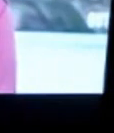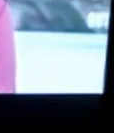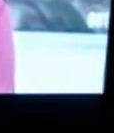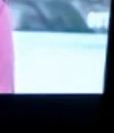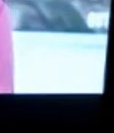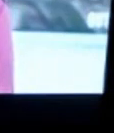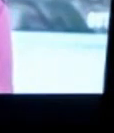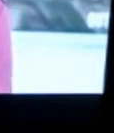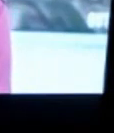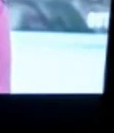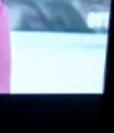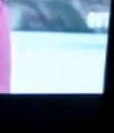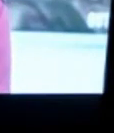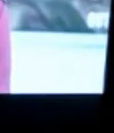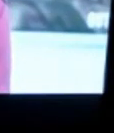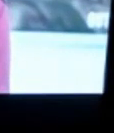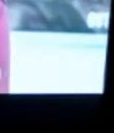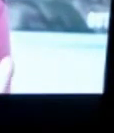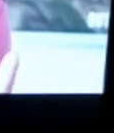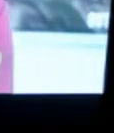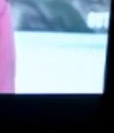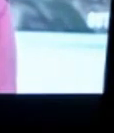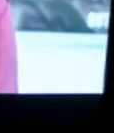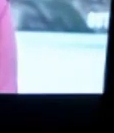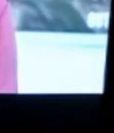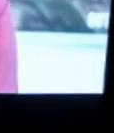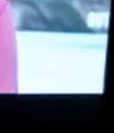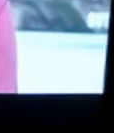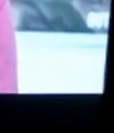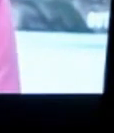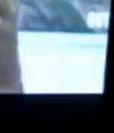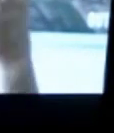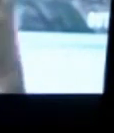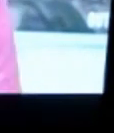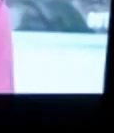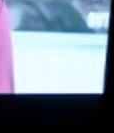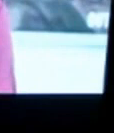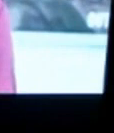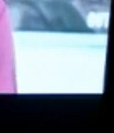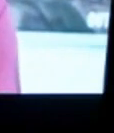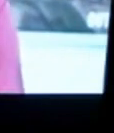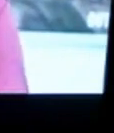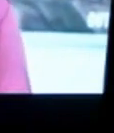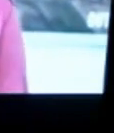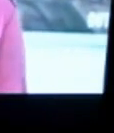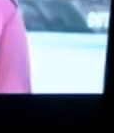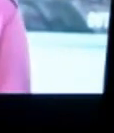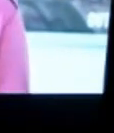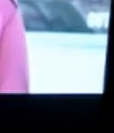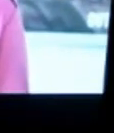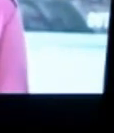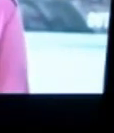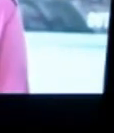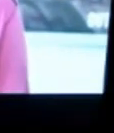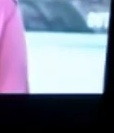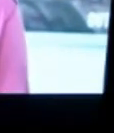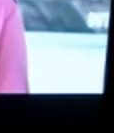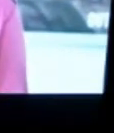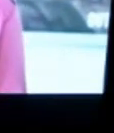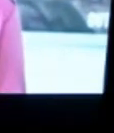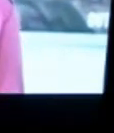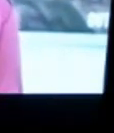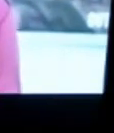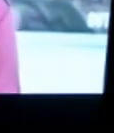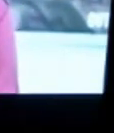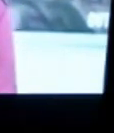favorecimento para a nossa agricultura daqui, né? Para escoamento das da produção que vem mais de cima ali, vai passar tudo por Maracajá.